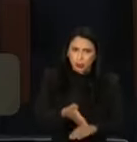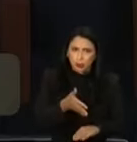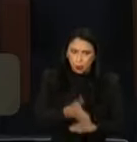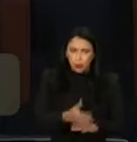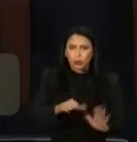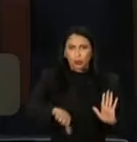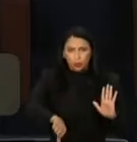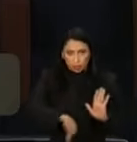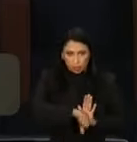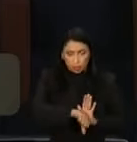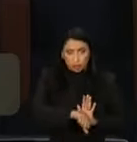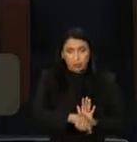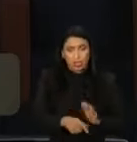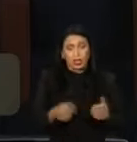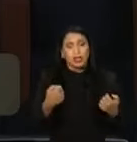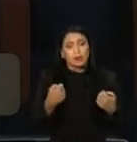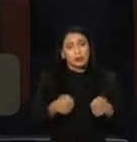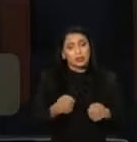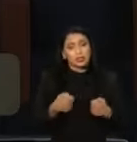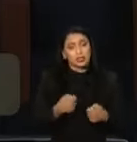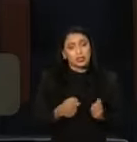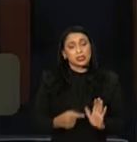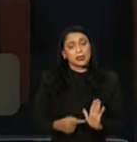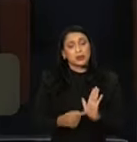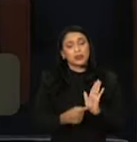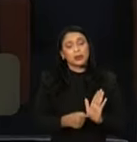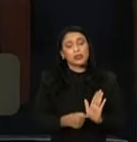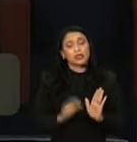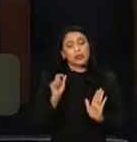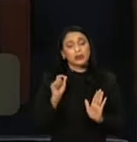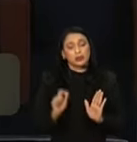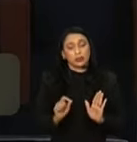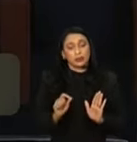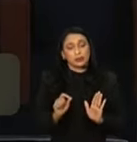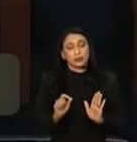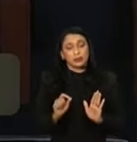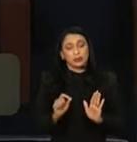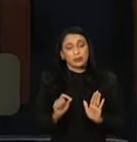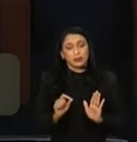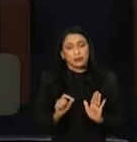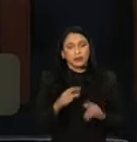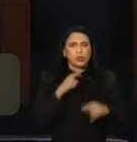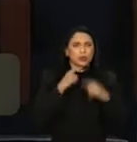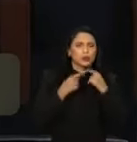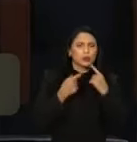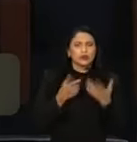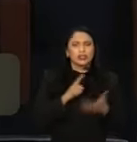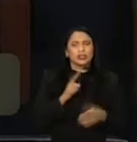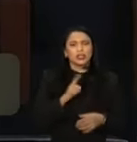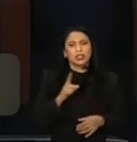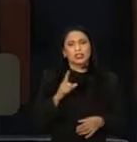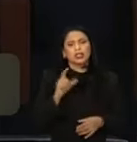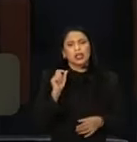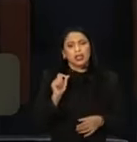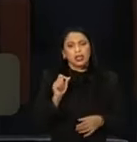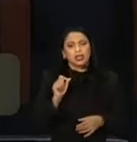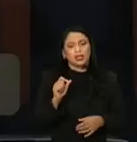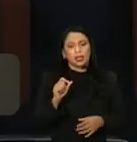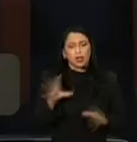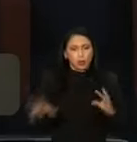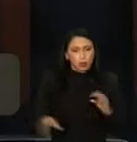imputada, seria indispensável a demonstração, para além da dúvida, de que tenha efetivamente contribuído